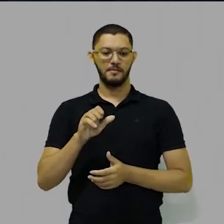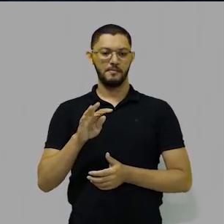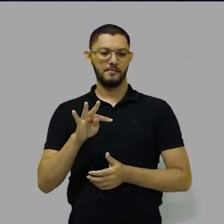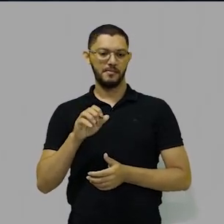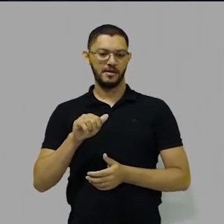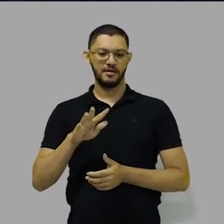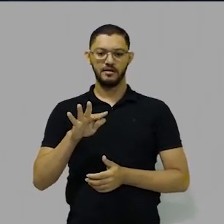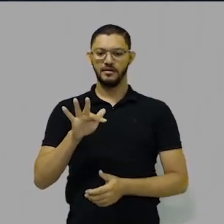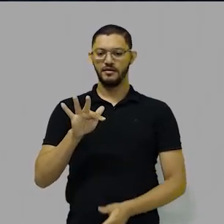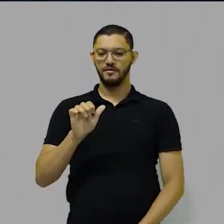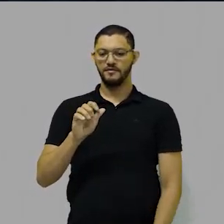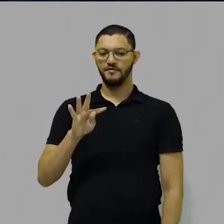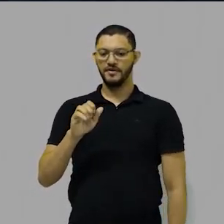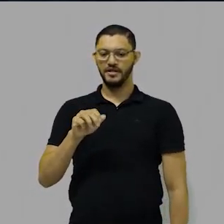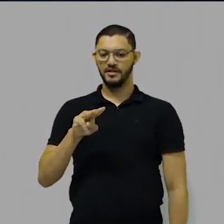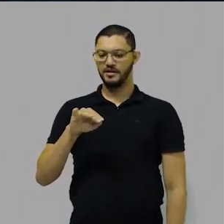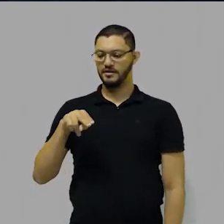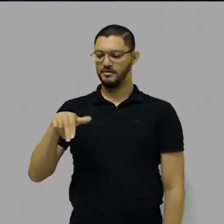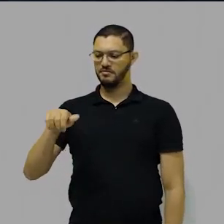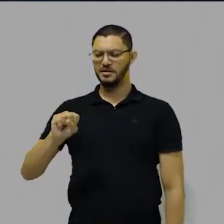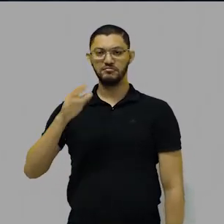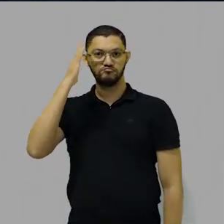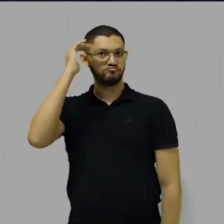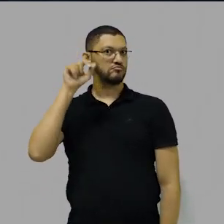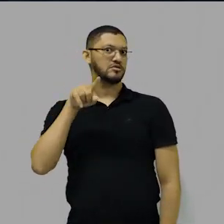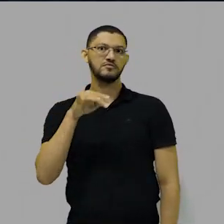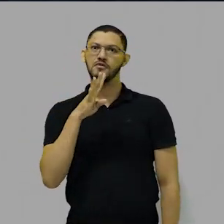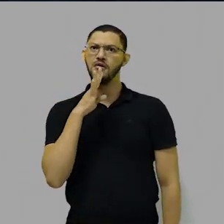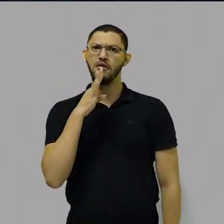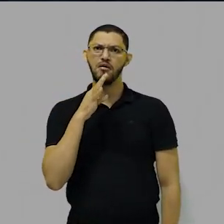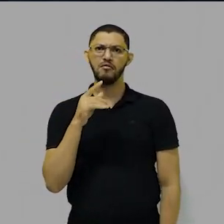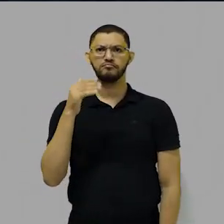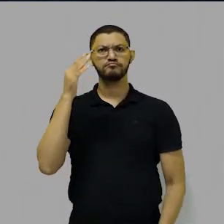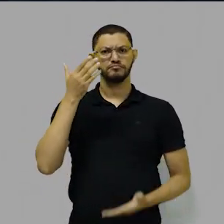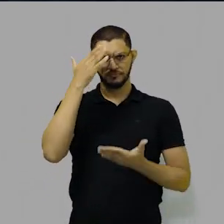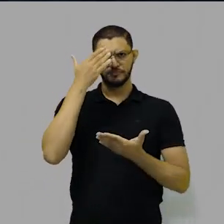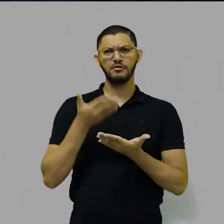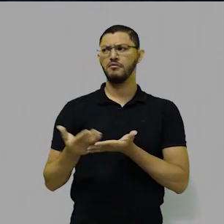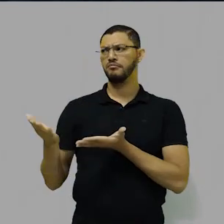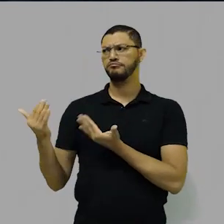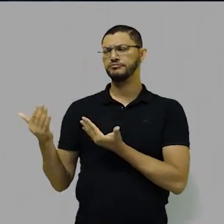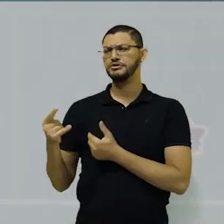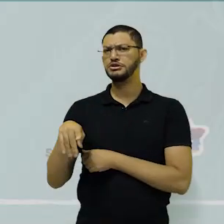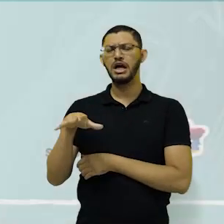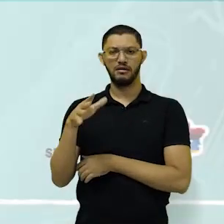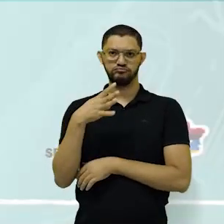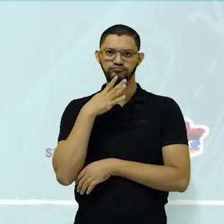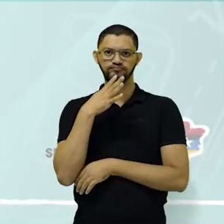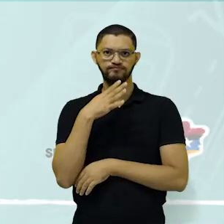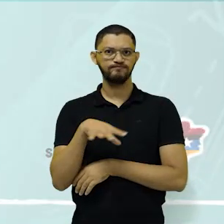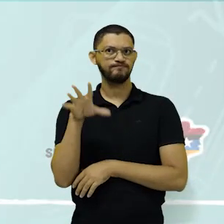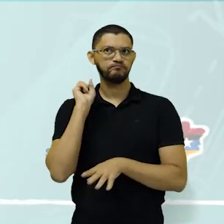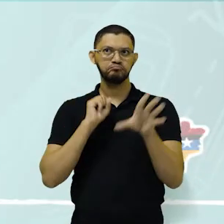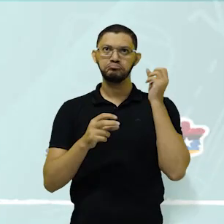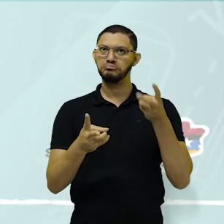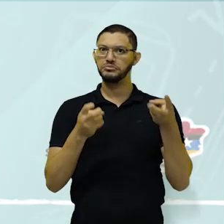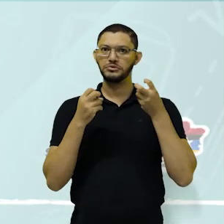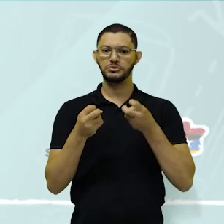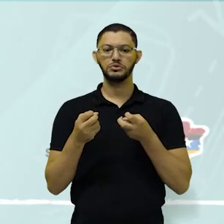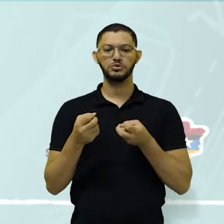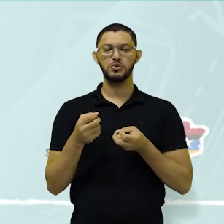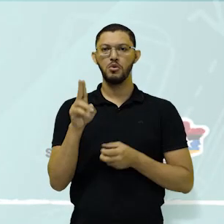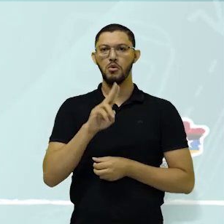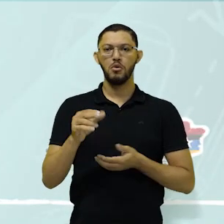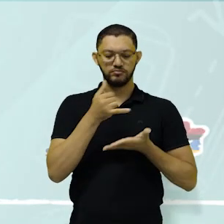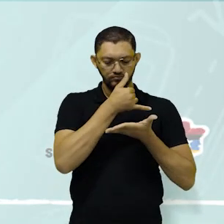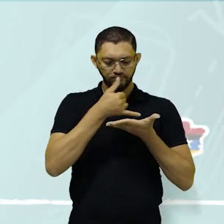Metanfetaminas, não sei se você já ouviu falar. Acredito que os jovens já devem ter ouvido. Há muito tempo, o consumo de drogas é